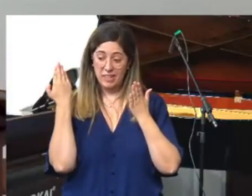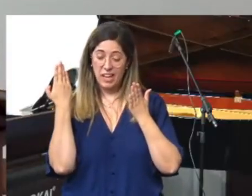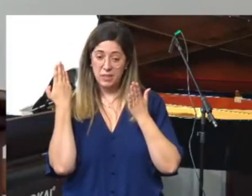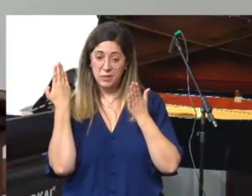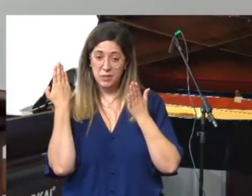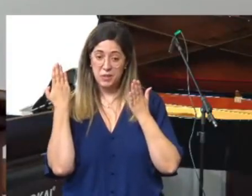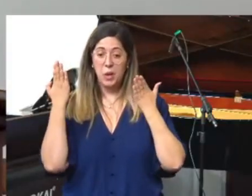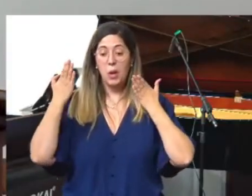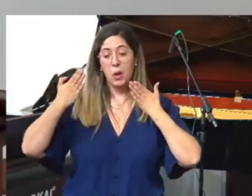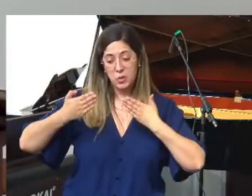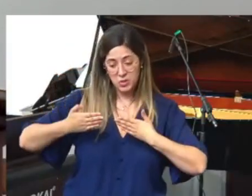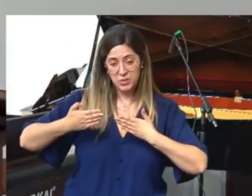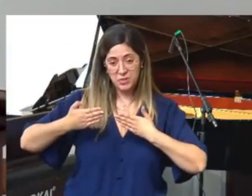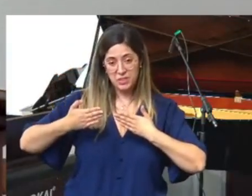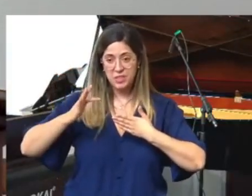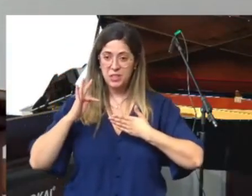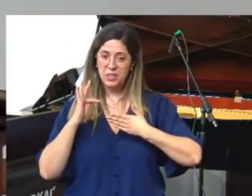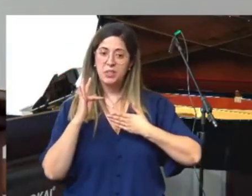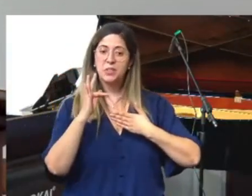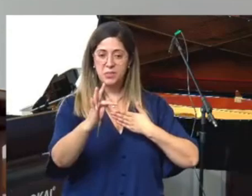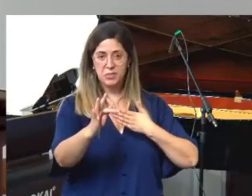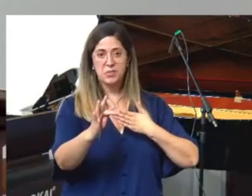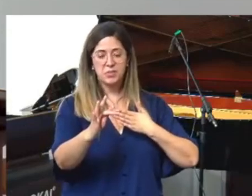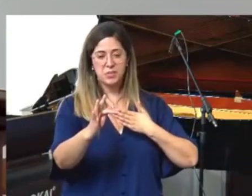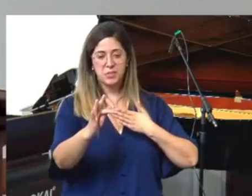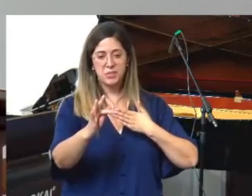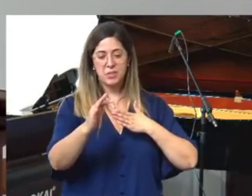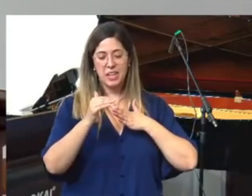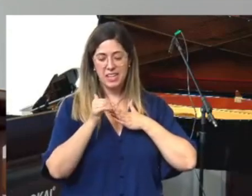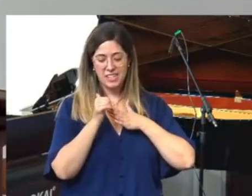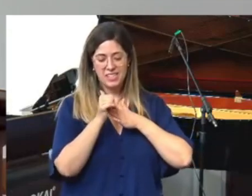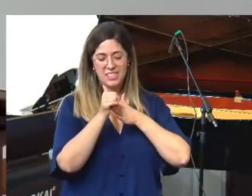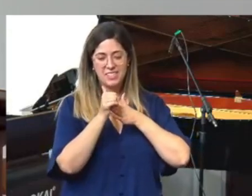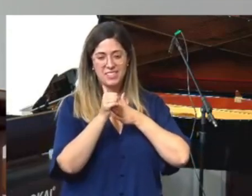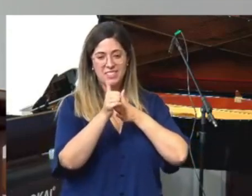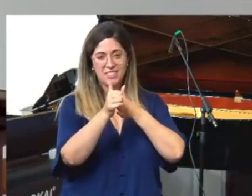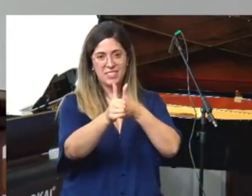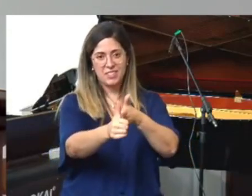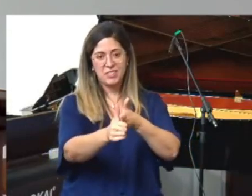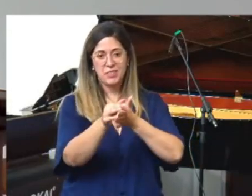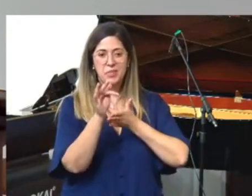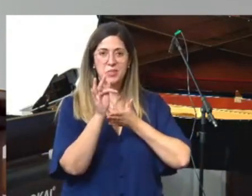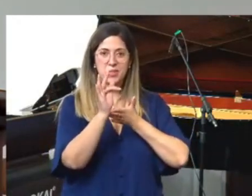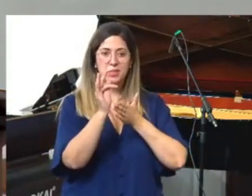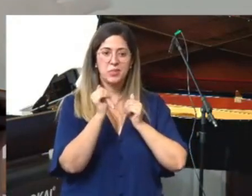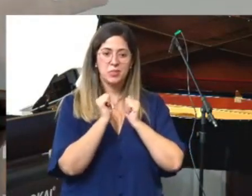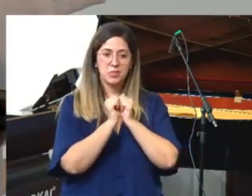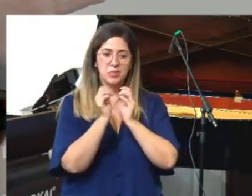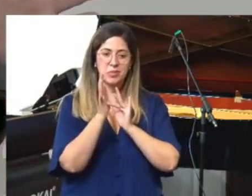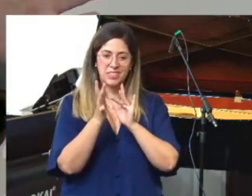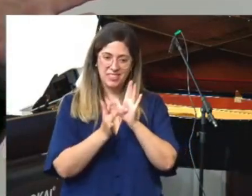passado, no presente e que nos conduz ao futuro.